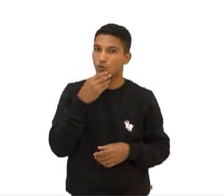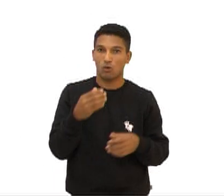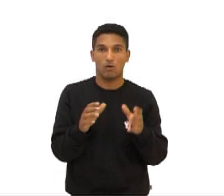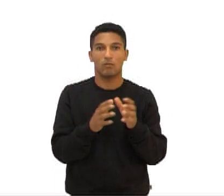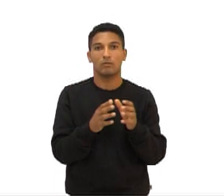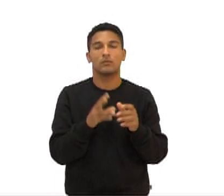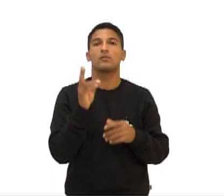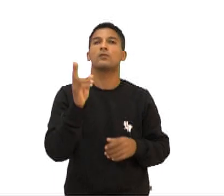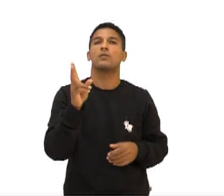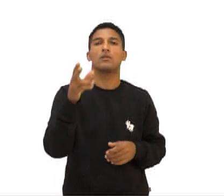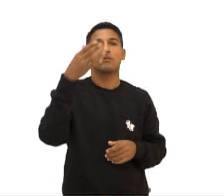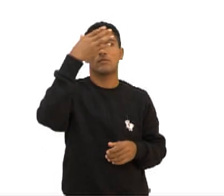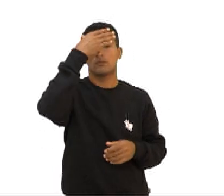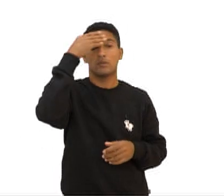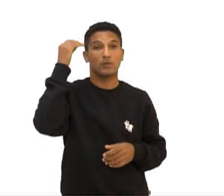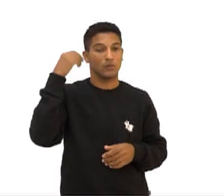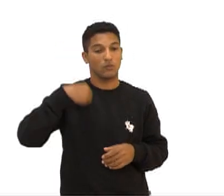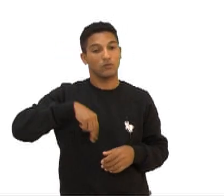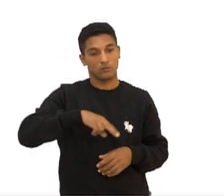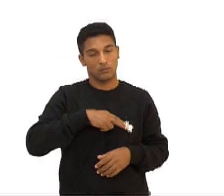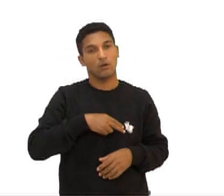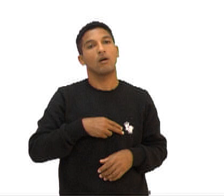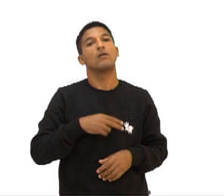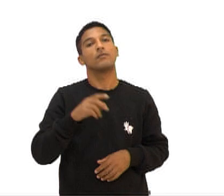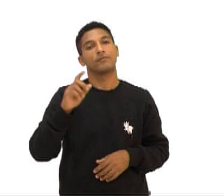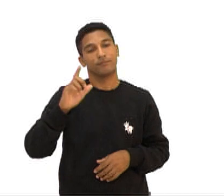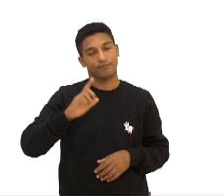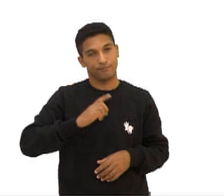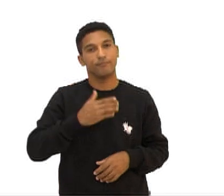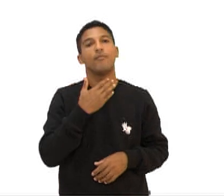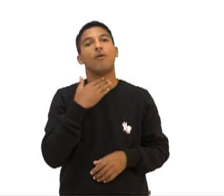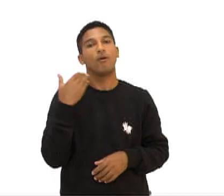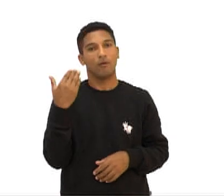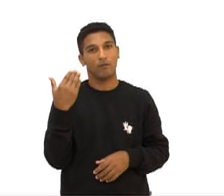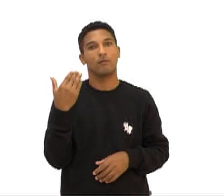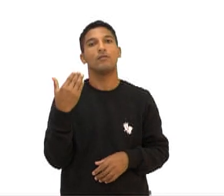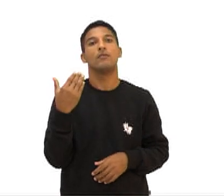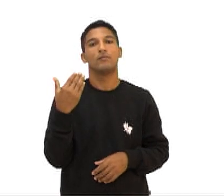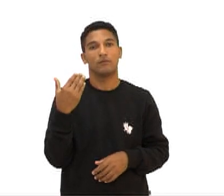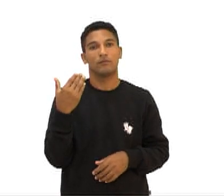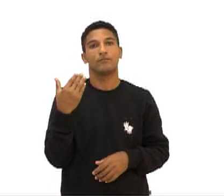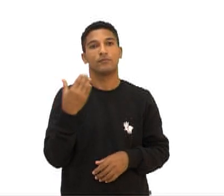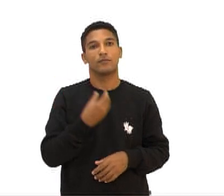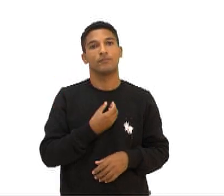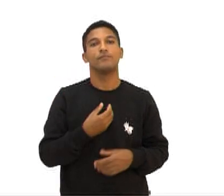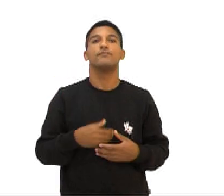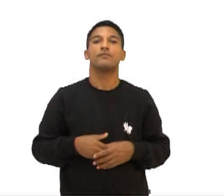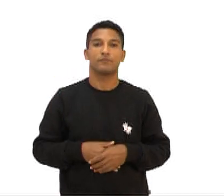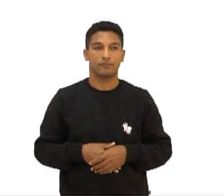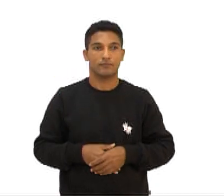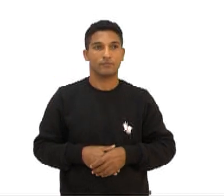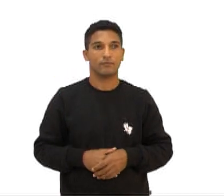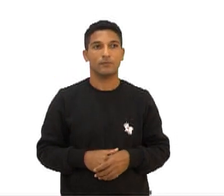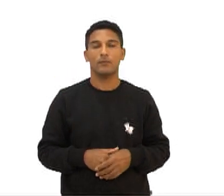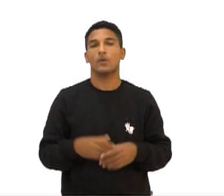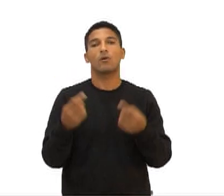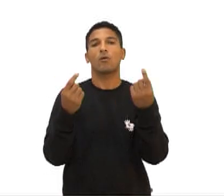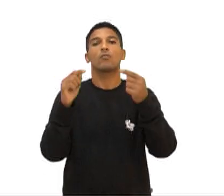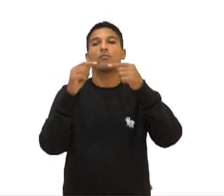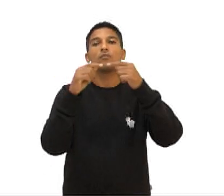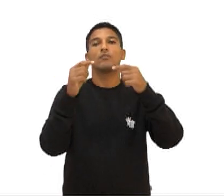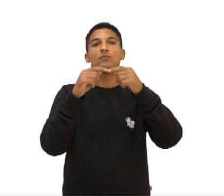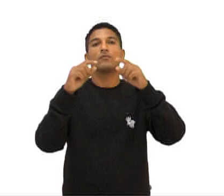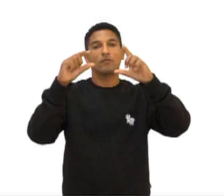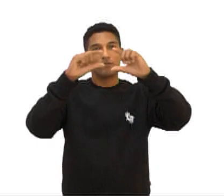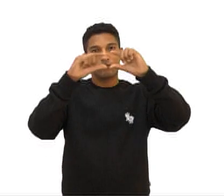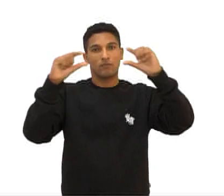todos mortais. A oração destacada é ali, substantivo, objetivo e indireta. Então, veja